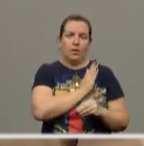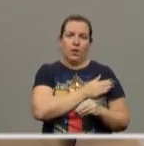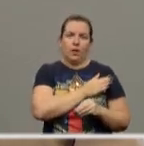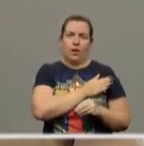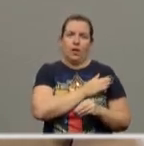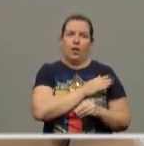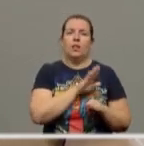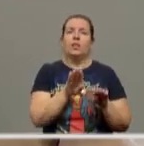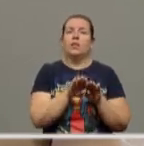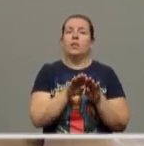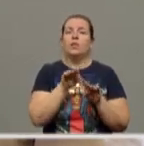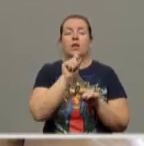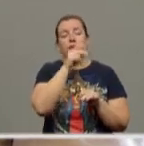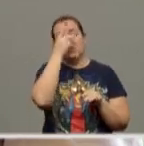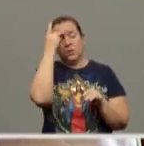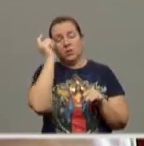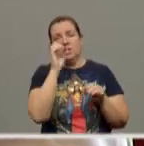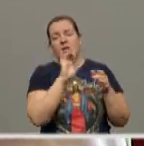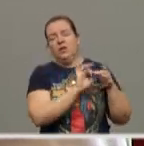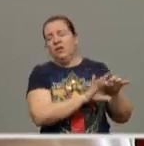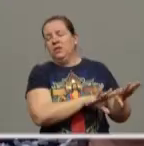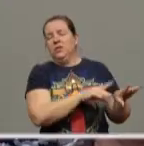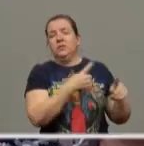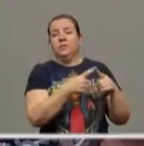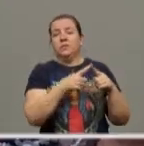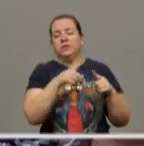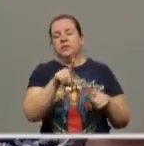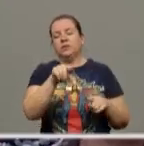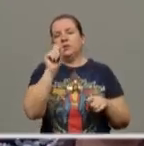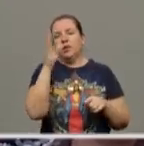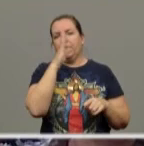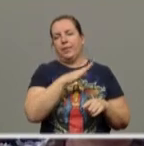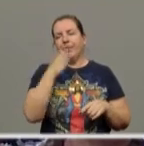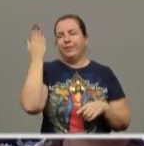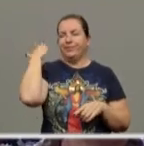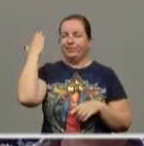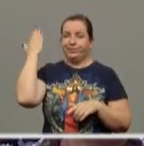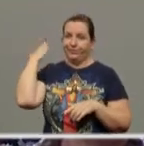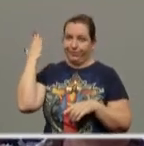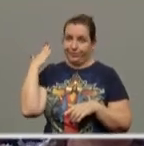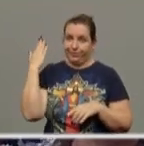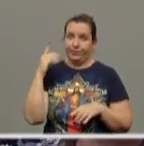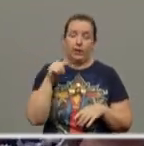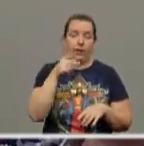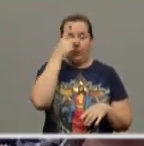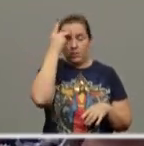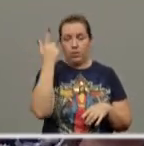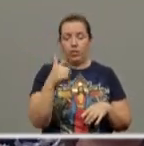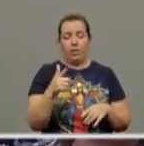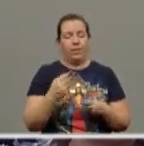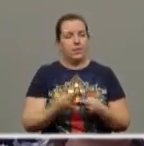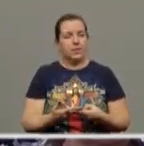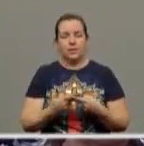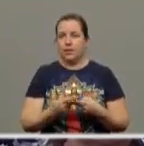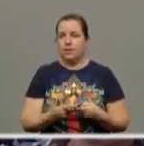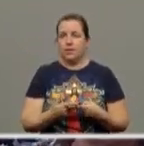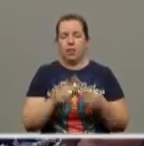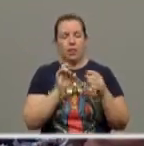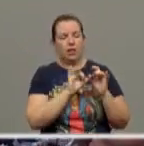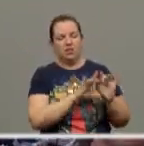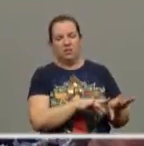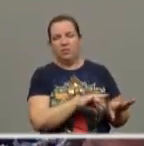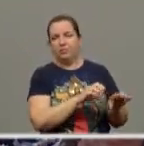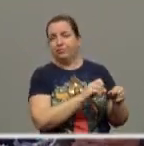aquele e aquela que foram abandonados, porque escolheram também mal lá atrás, e essa pessoa não teve paciência, e te abandonou,